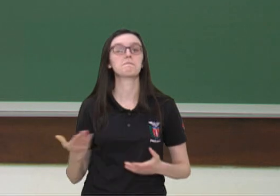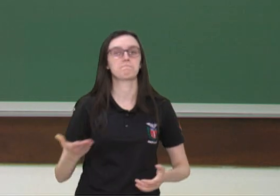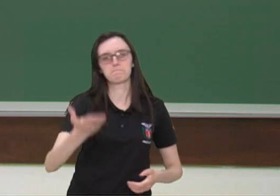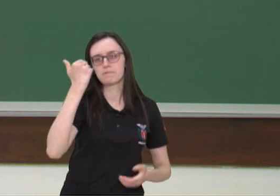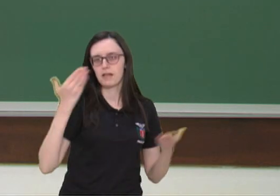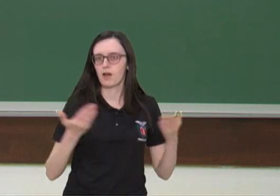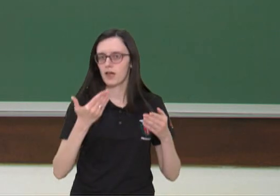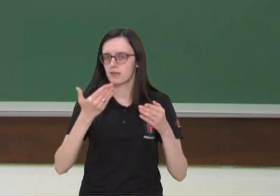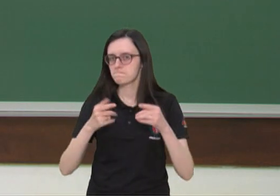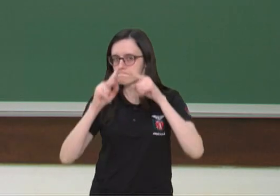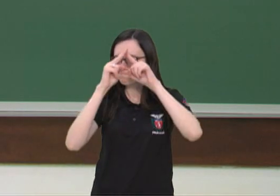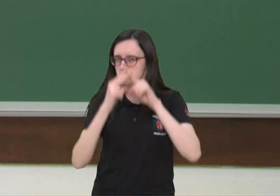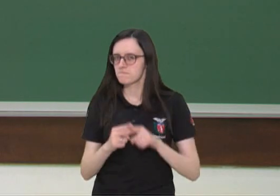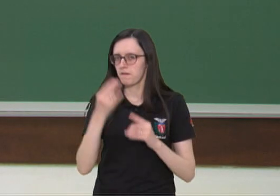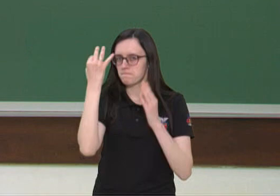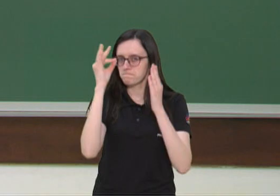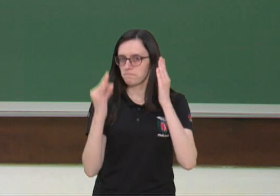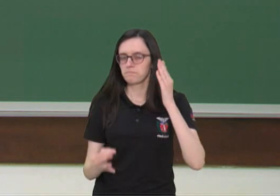Então, vamos lá corrigir, pessoal.